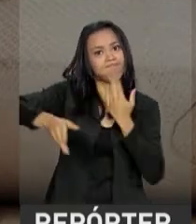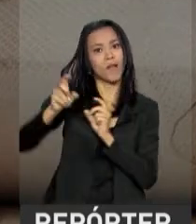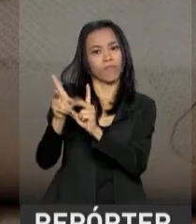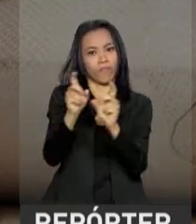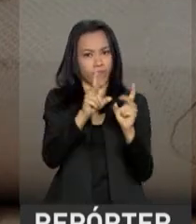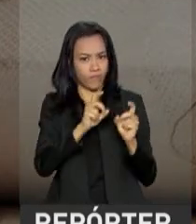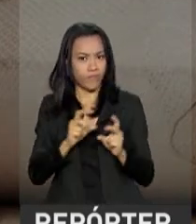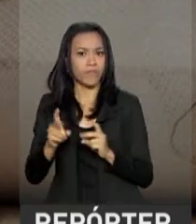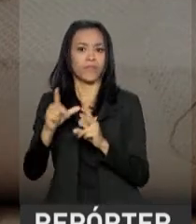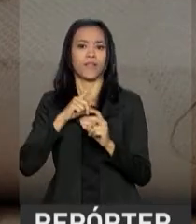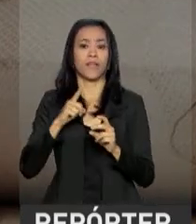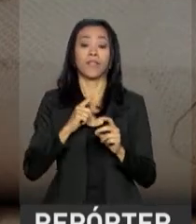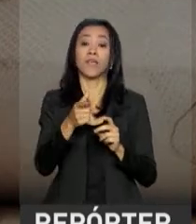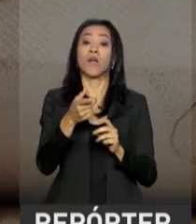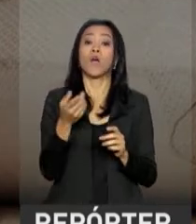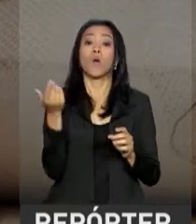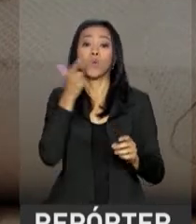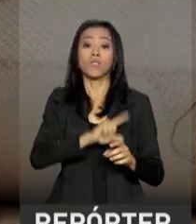dois países atingiu